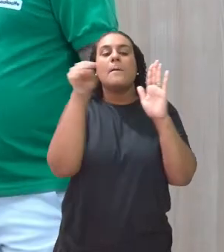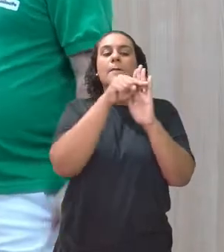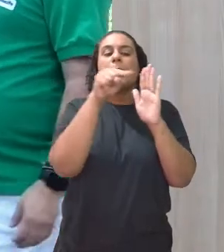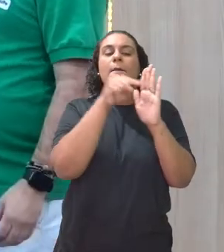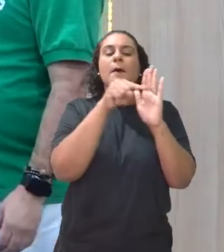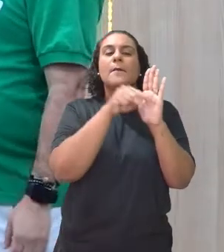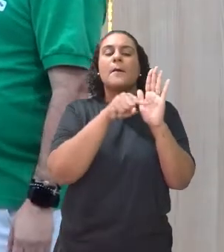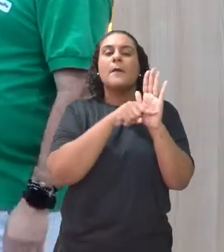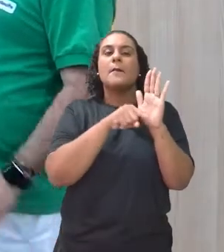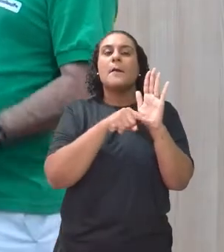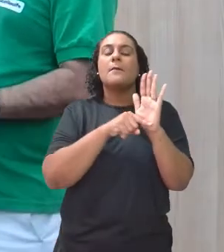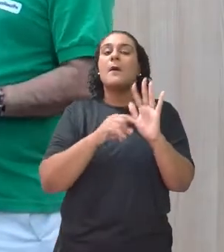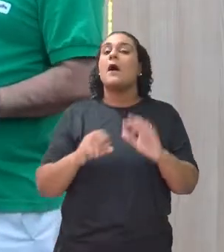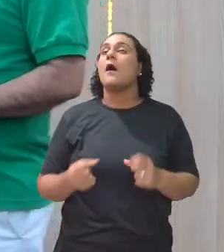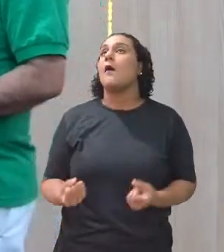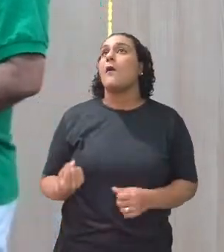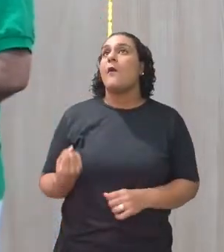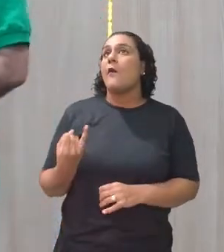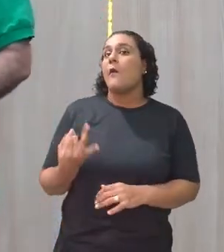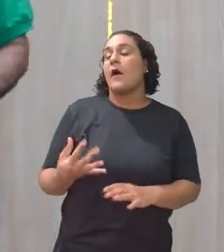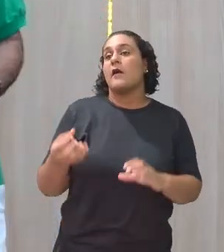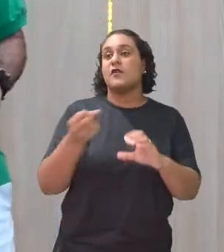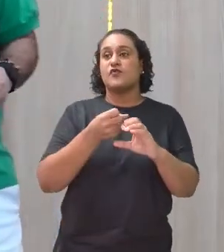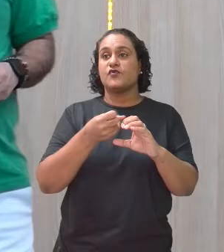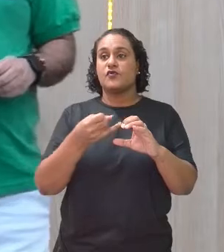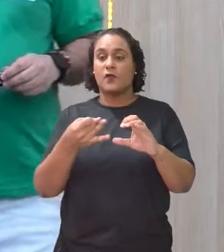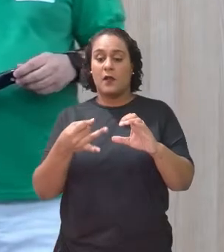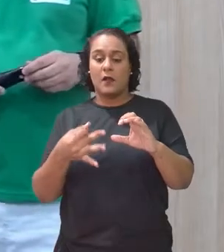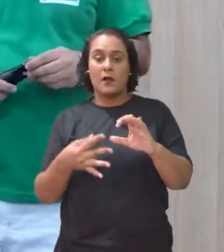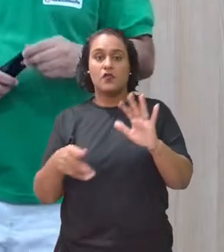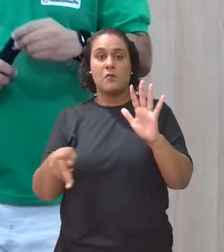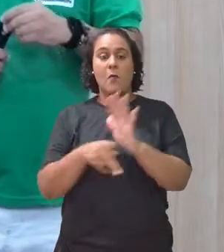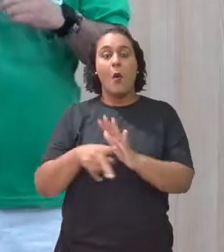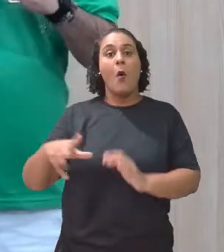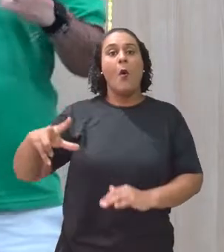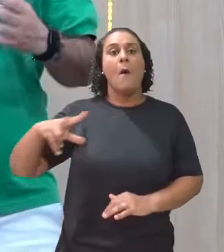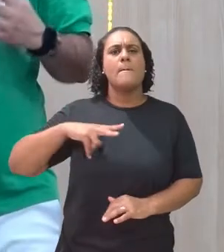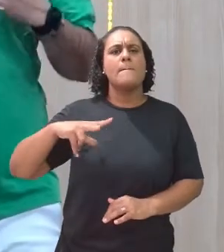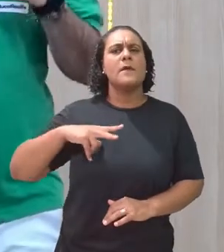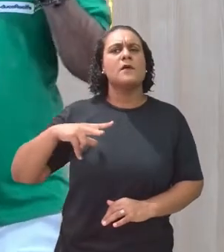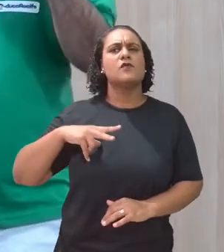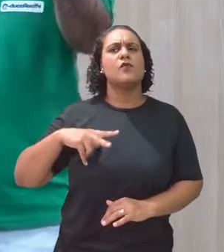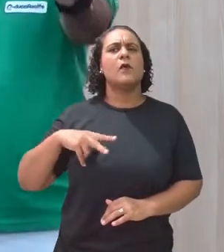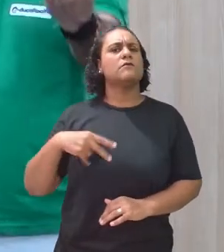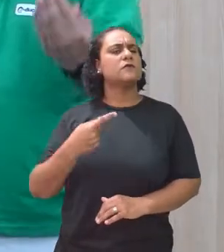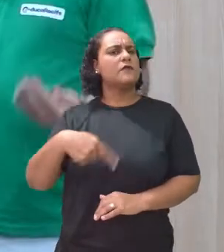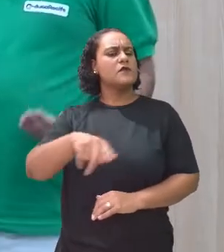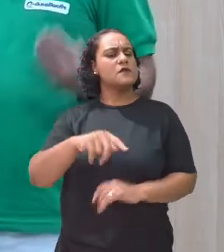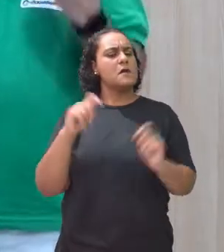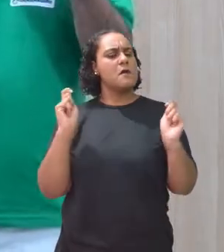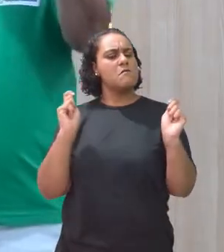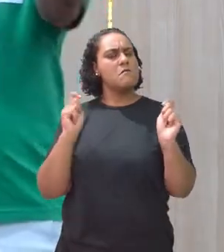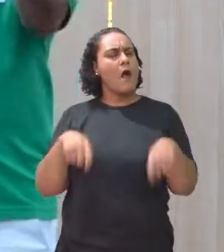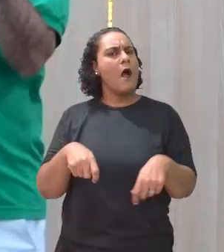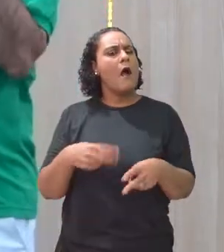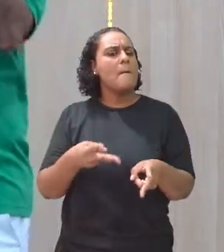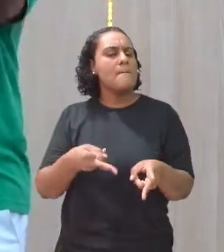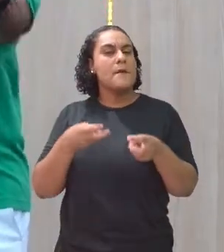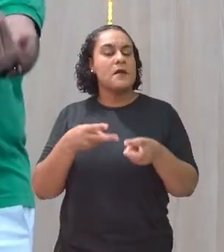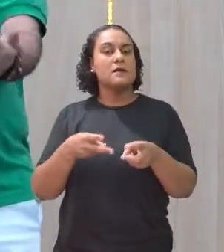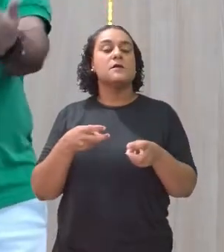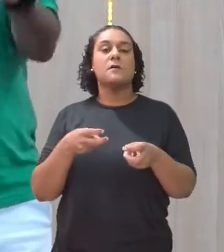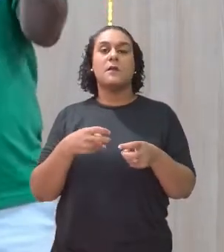apontando quais são as suas características pessoais que você consegue observar, certo?